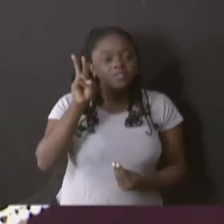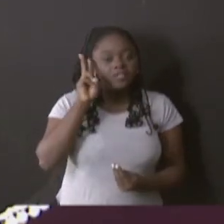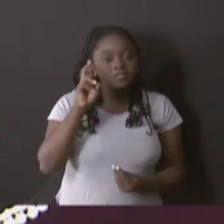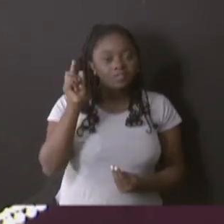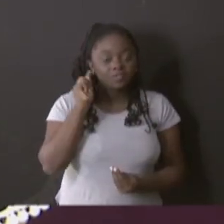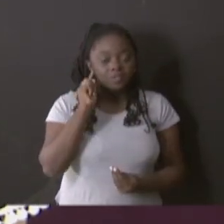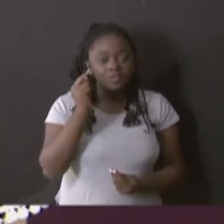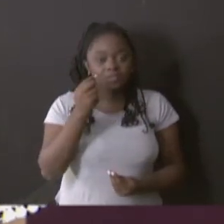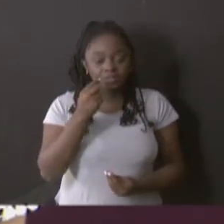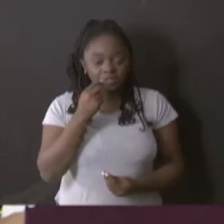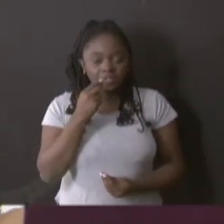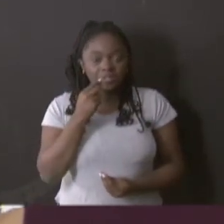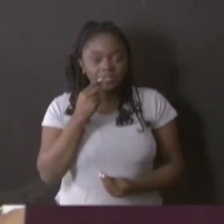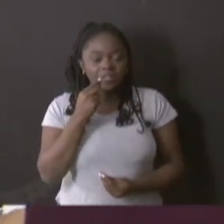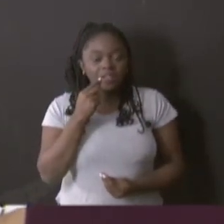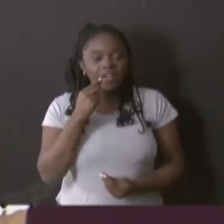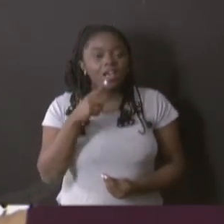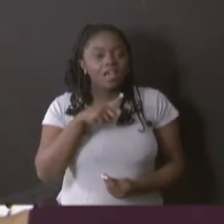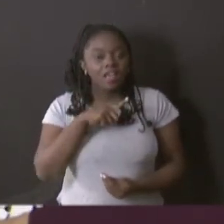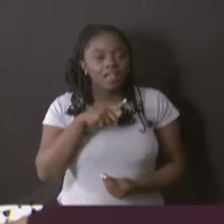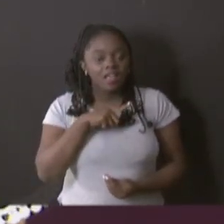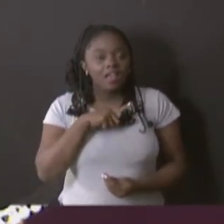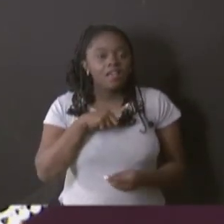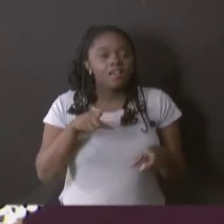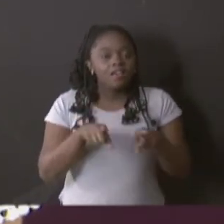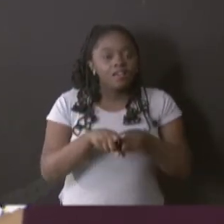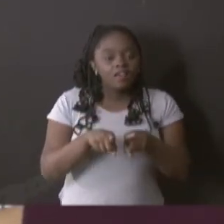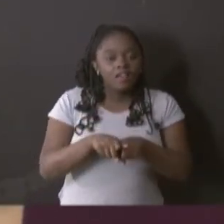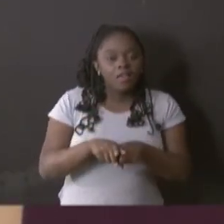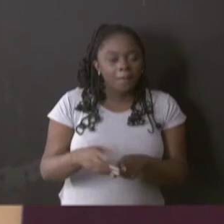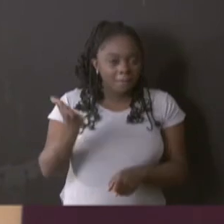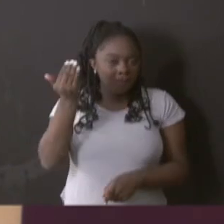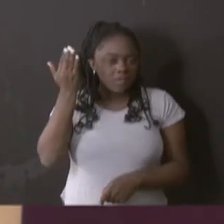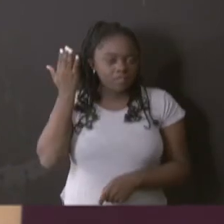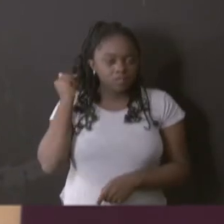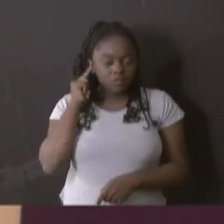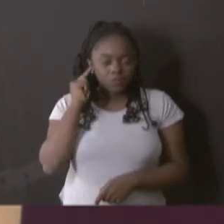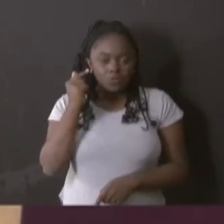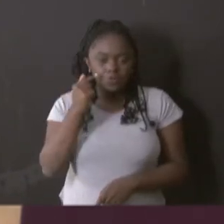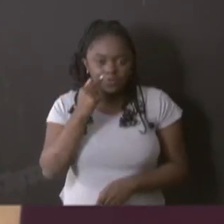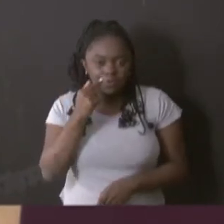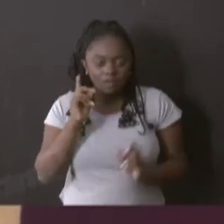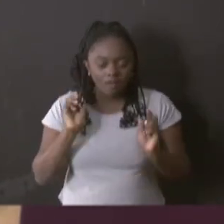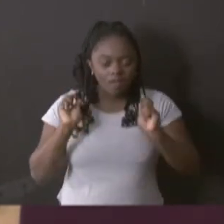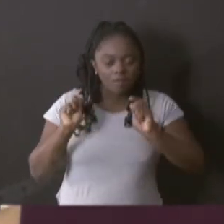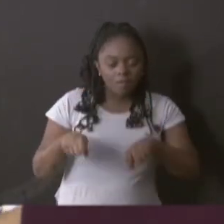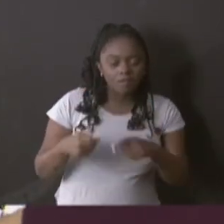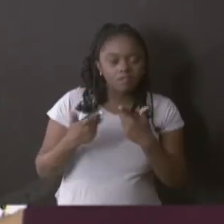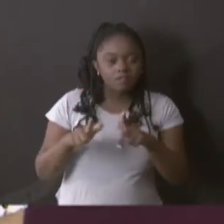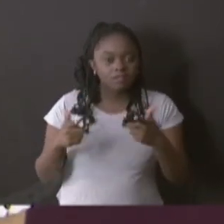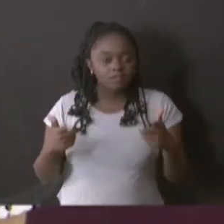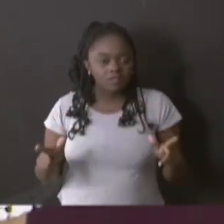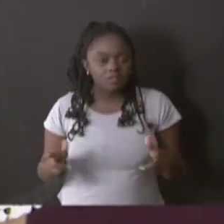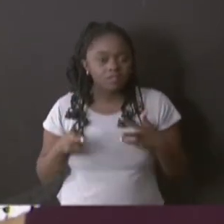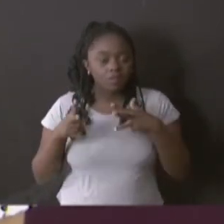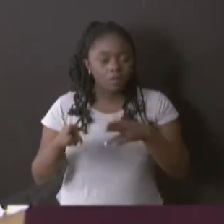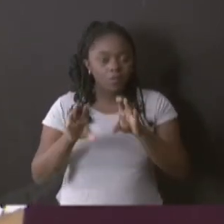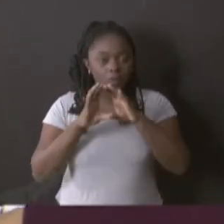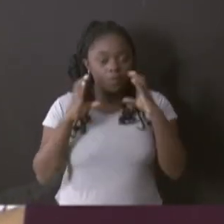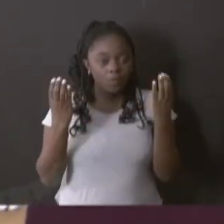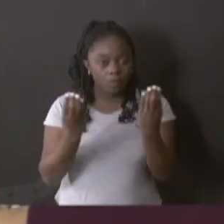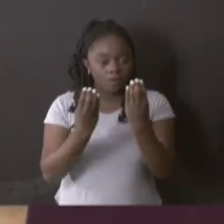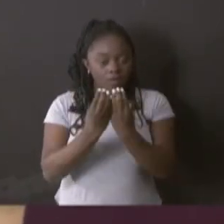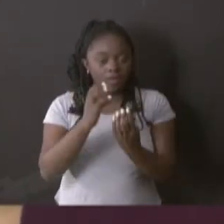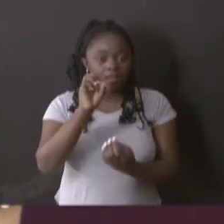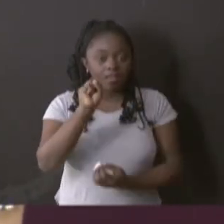aquela marca que o surdo, ele era visto como incapaz. No Congresso de Salamanca, lá Em